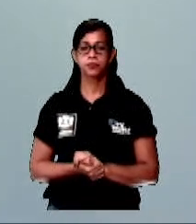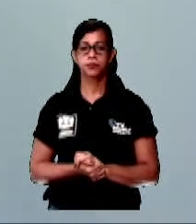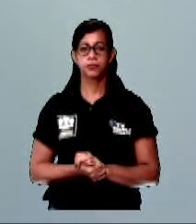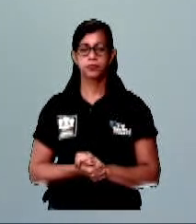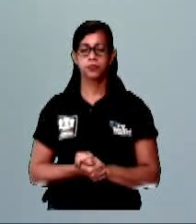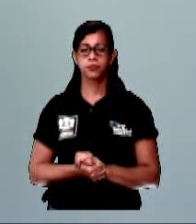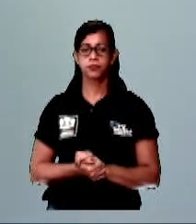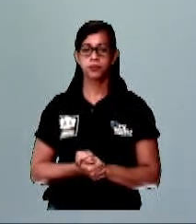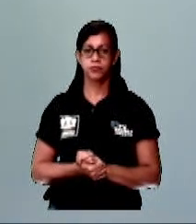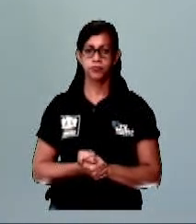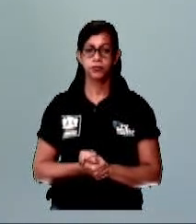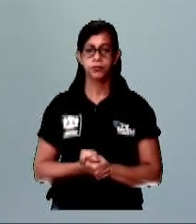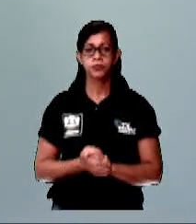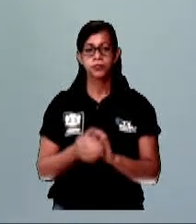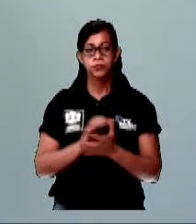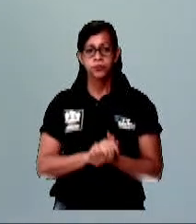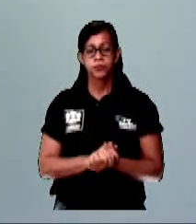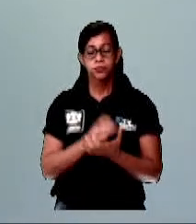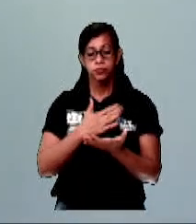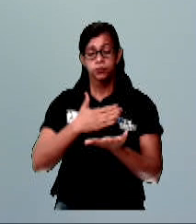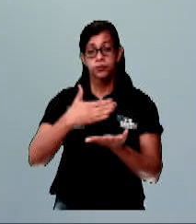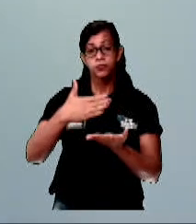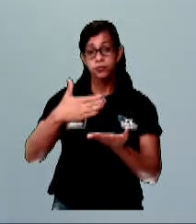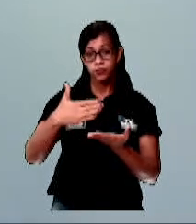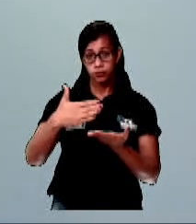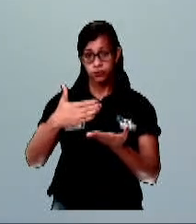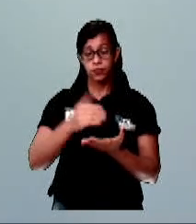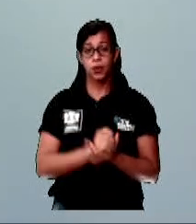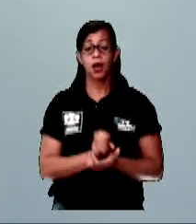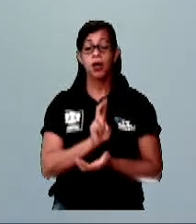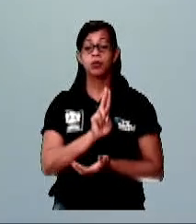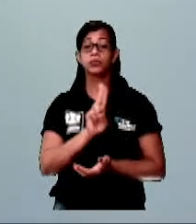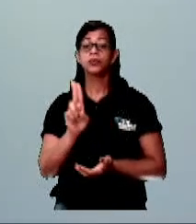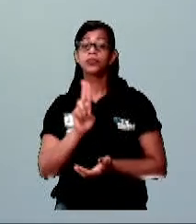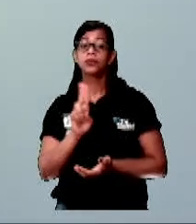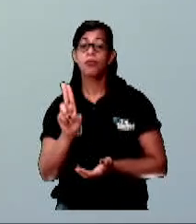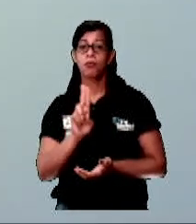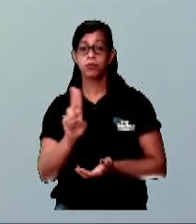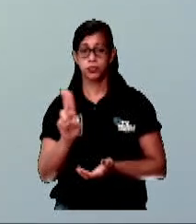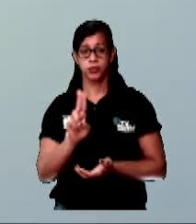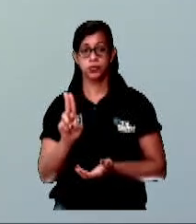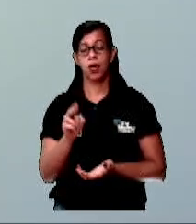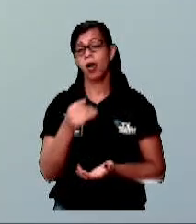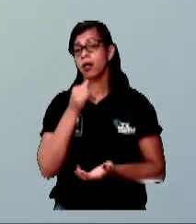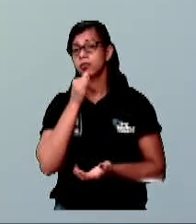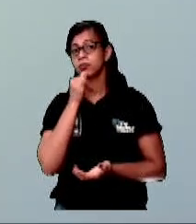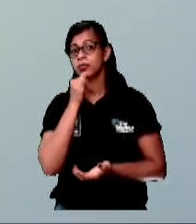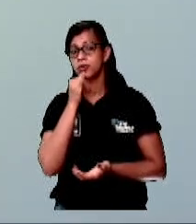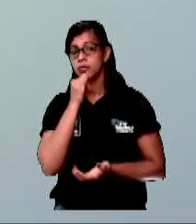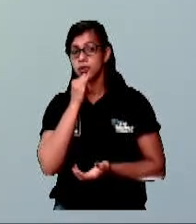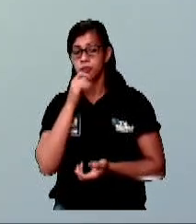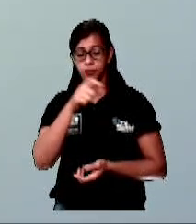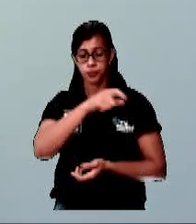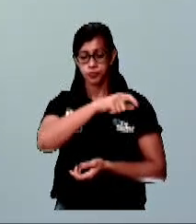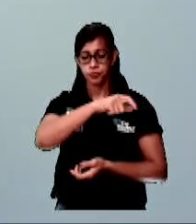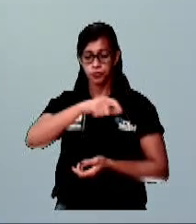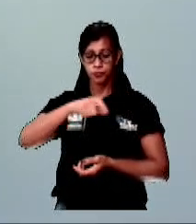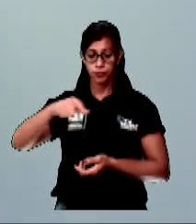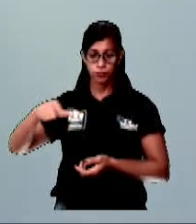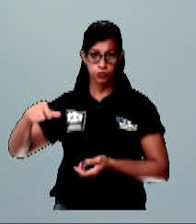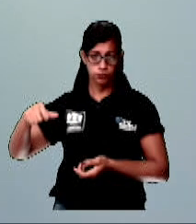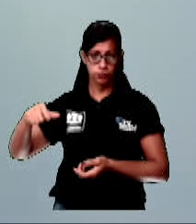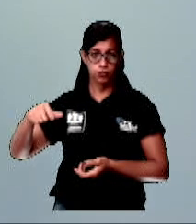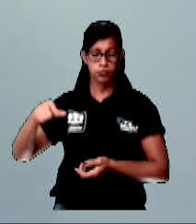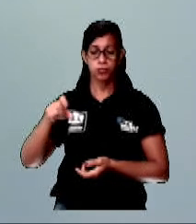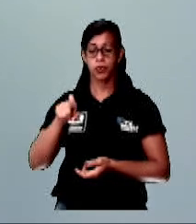E agora a gente vai começar a colocar os nomes dessas retas. A reta horizontal é denominada de eixo das abscissas